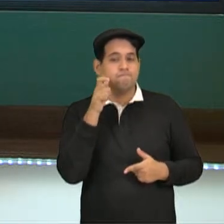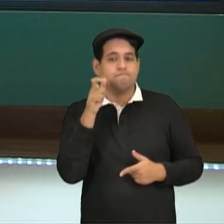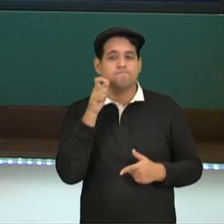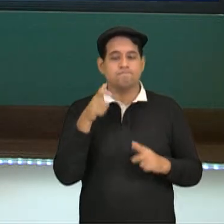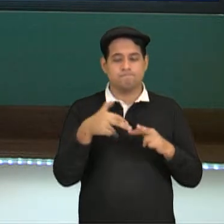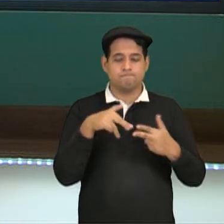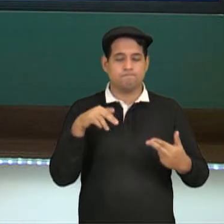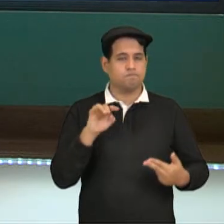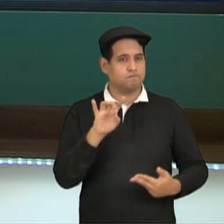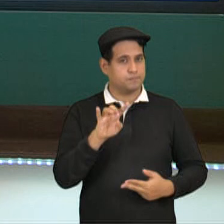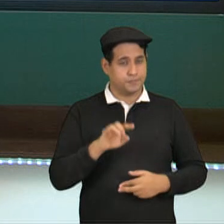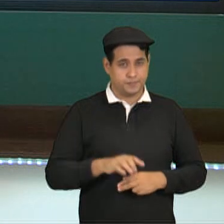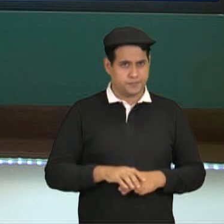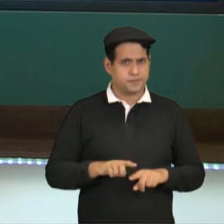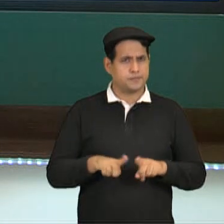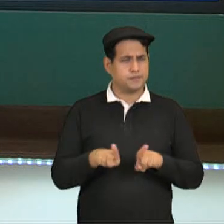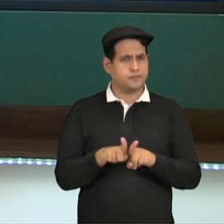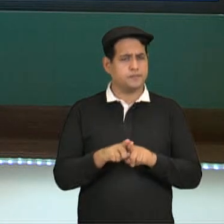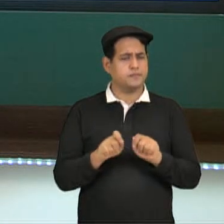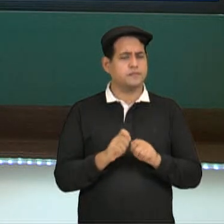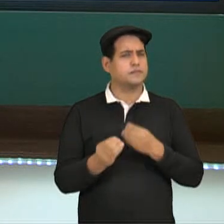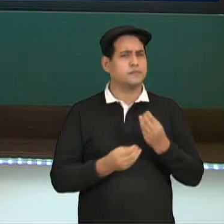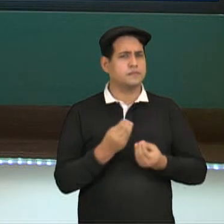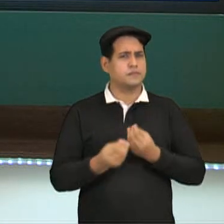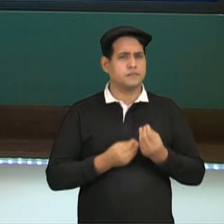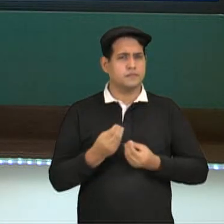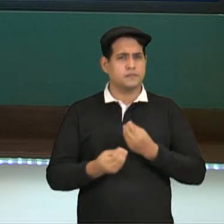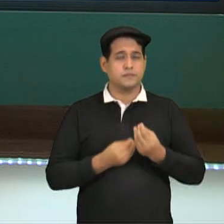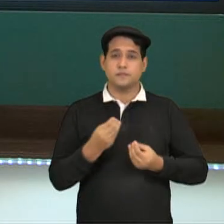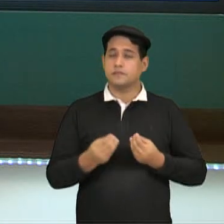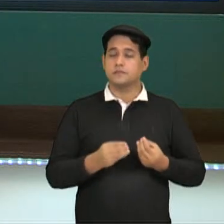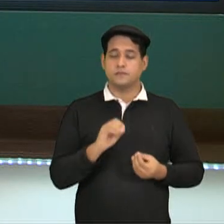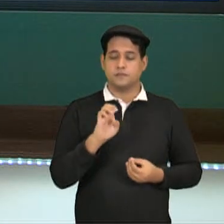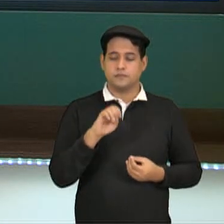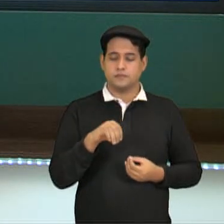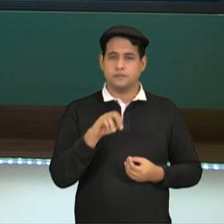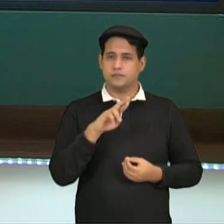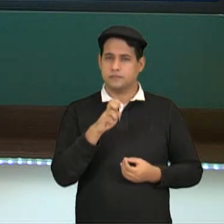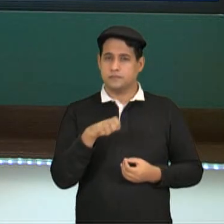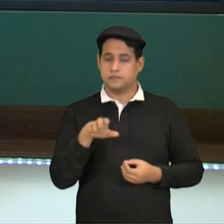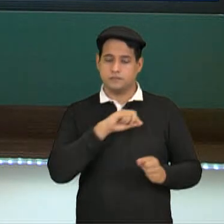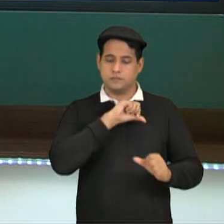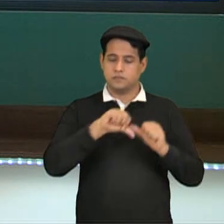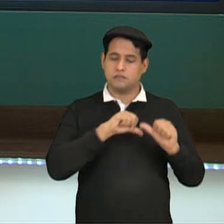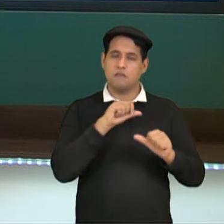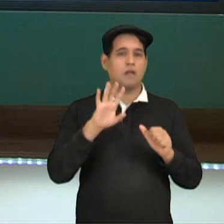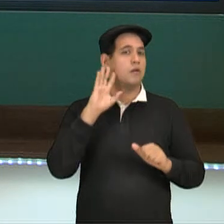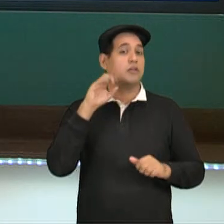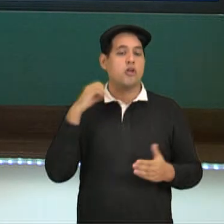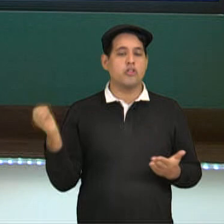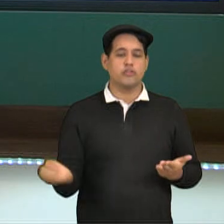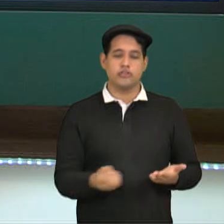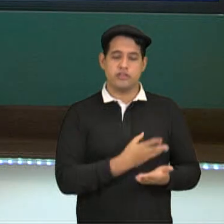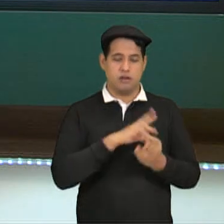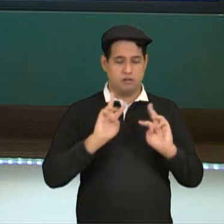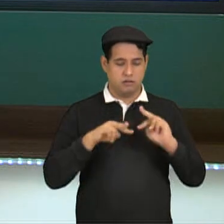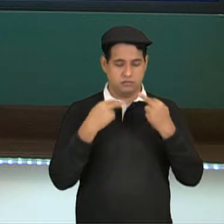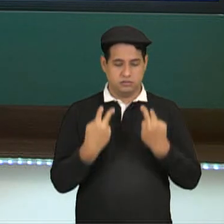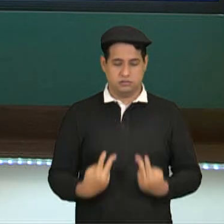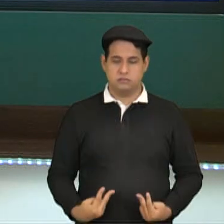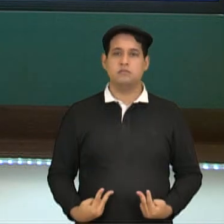do genoma. E isso pode fazer com que um embrião modificado acabe gerando novos seres